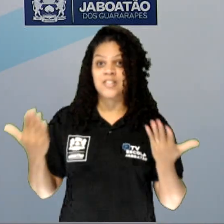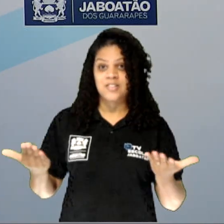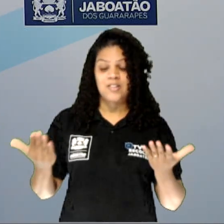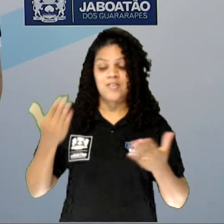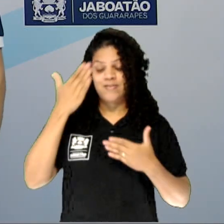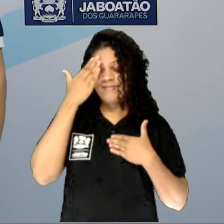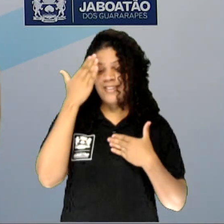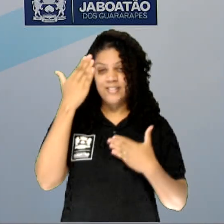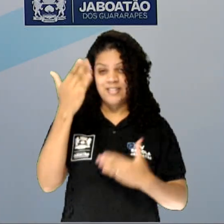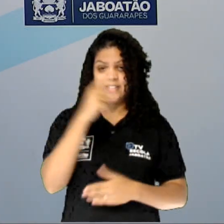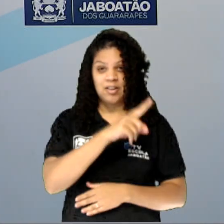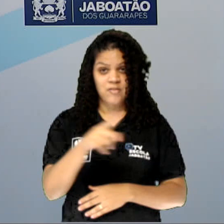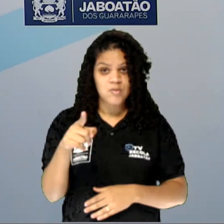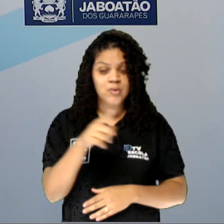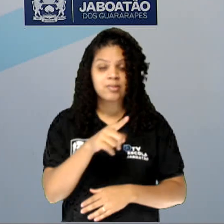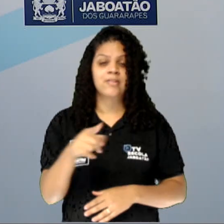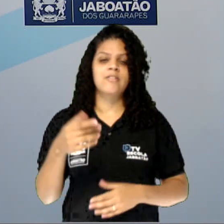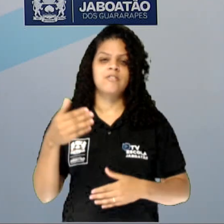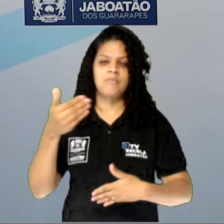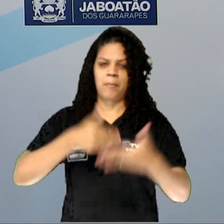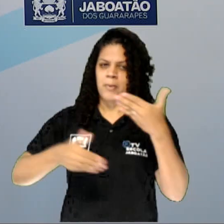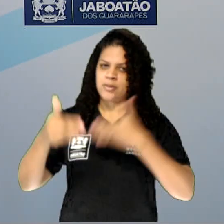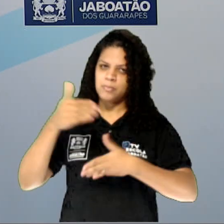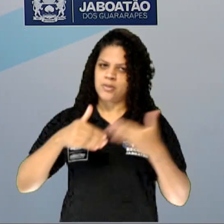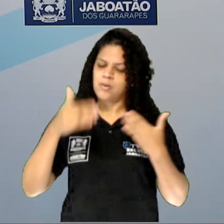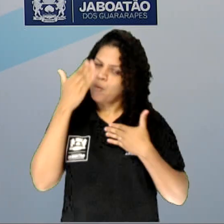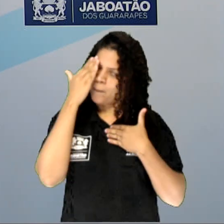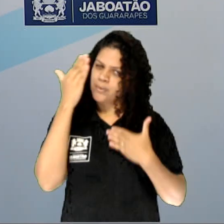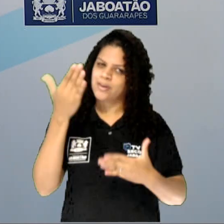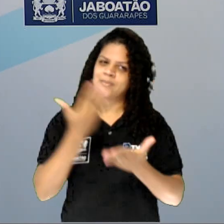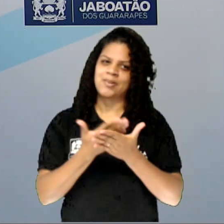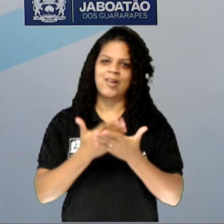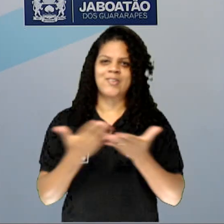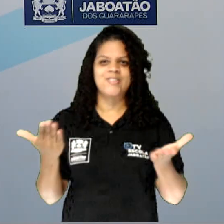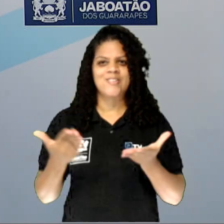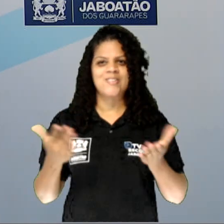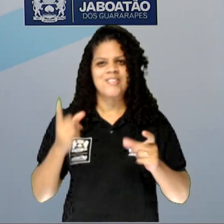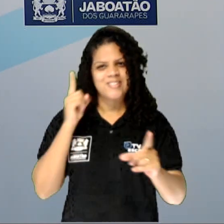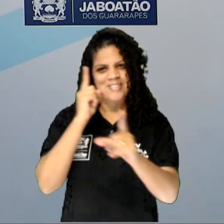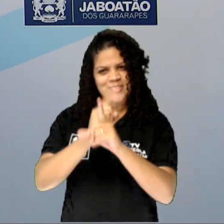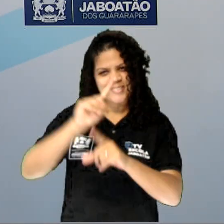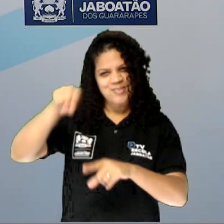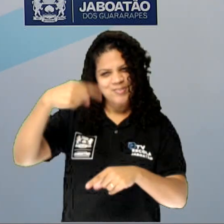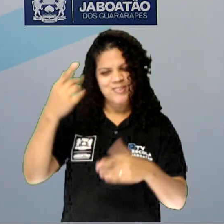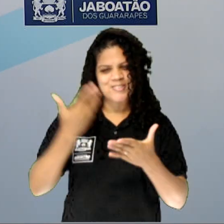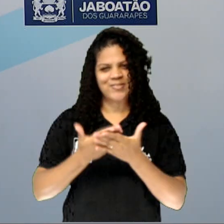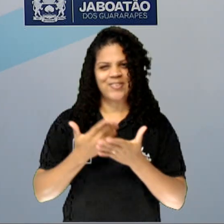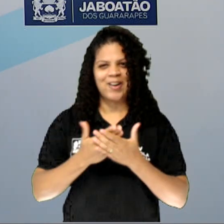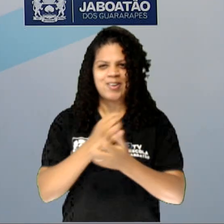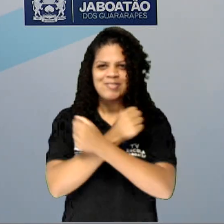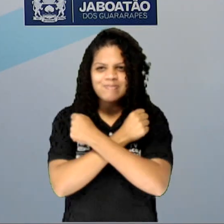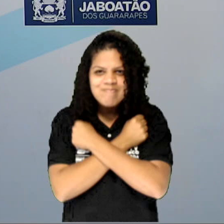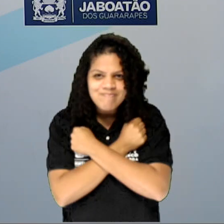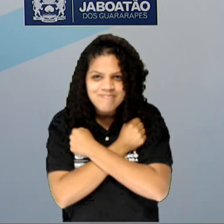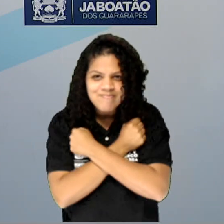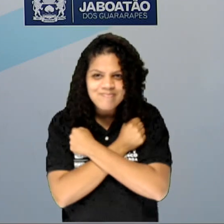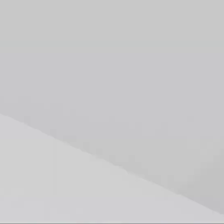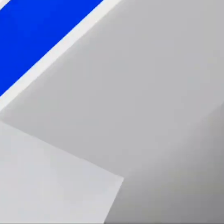agradecer a vocês pela participação. Muito obrigado pela aula de hoje e a gente se encontra na próxima. Um grande abraço a todos.